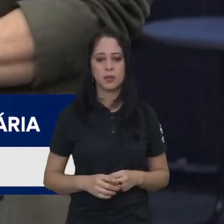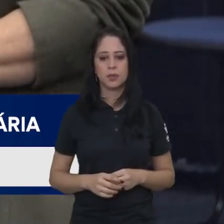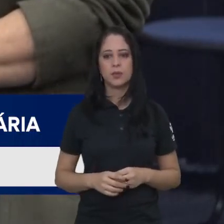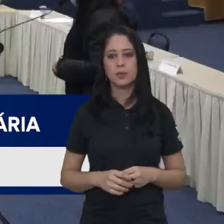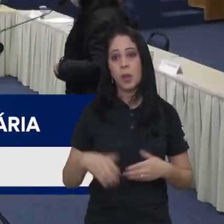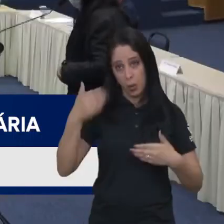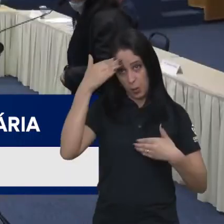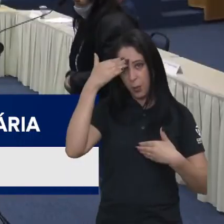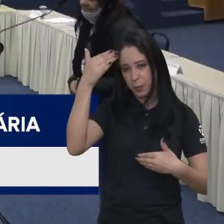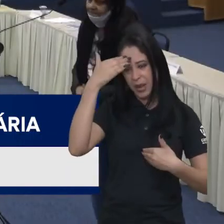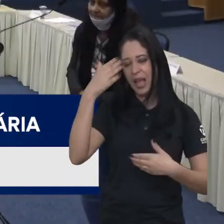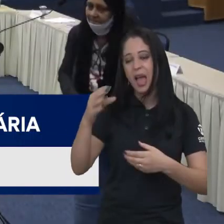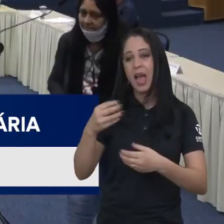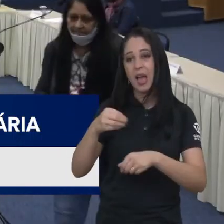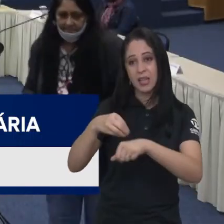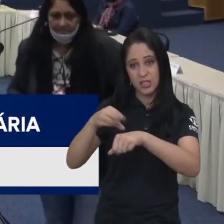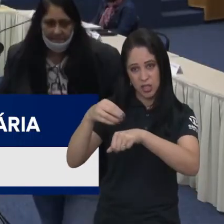ser